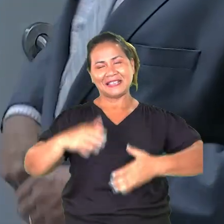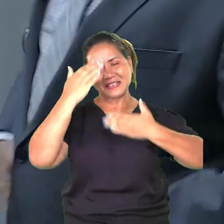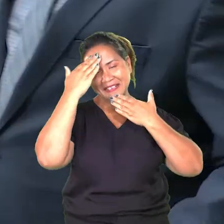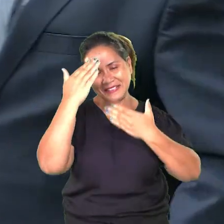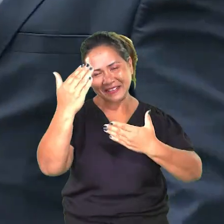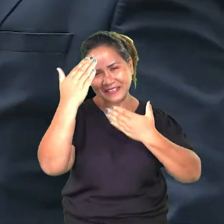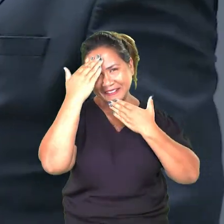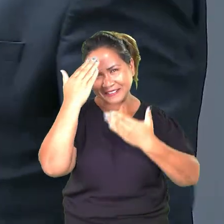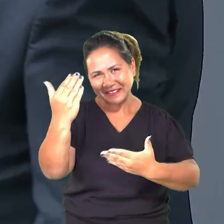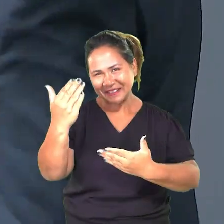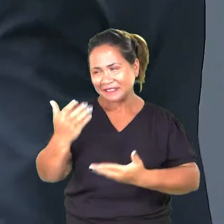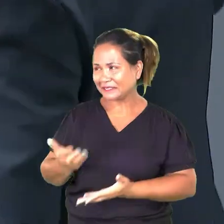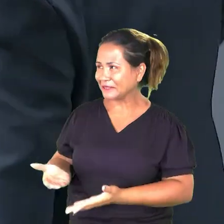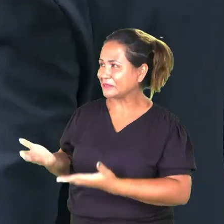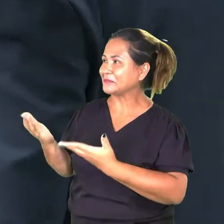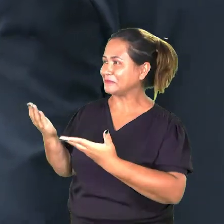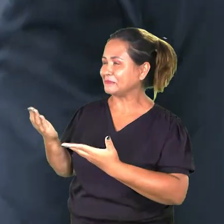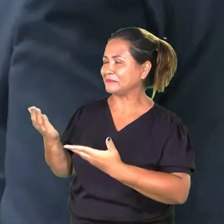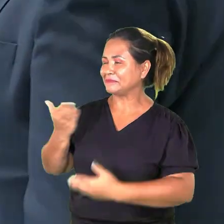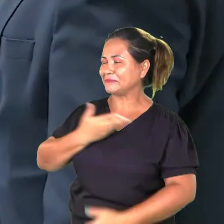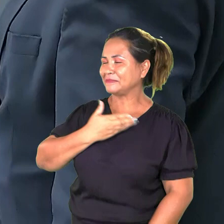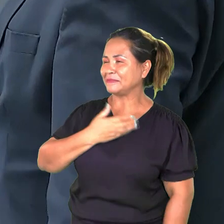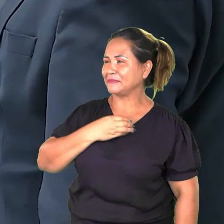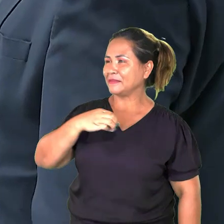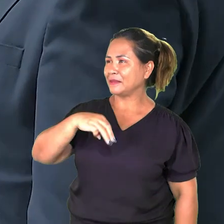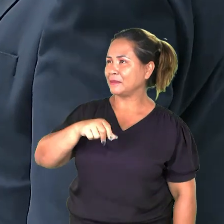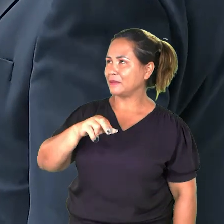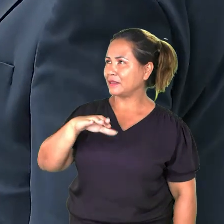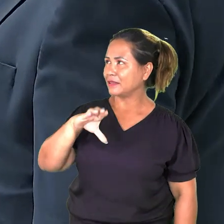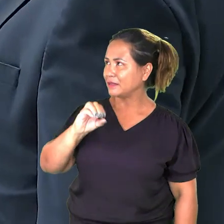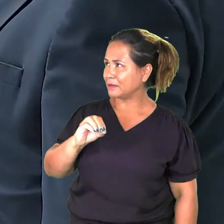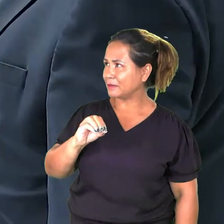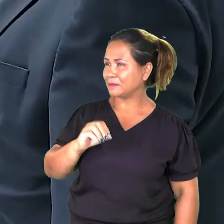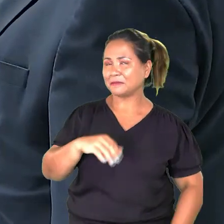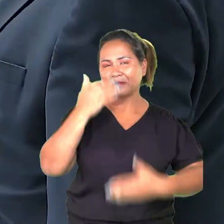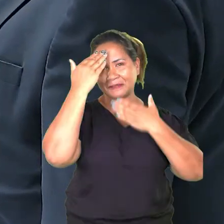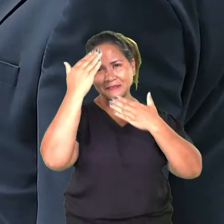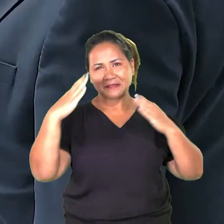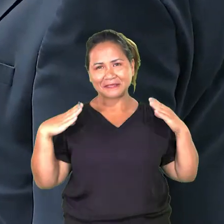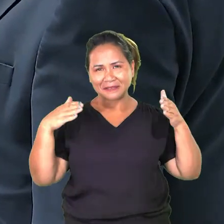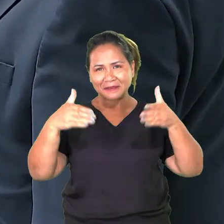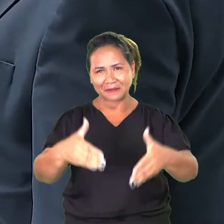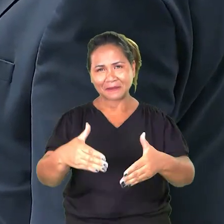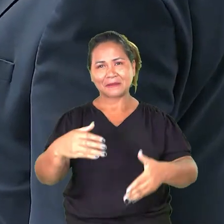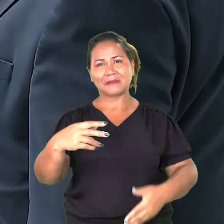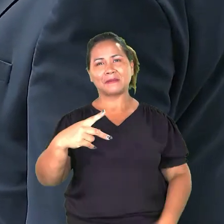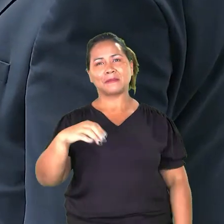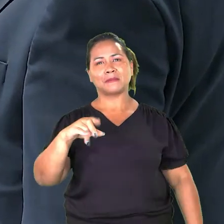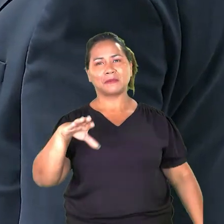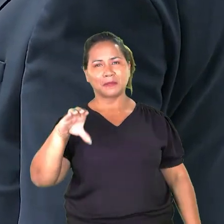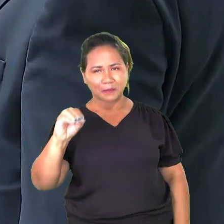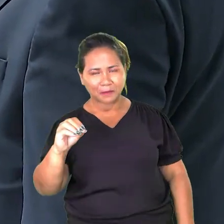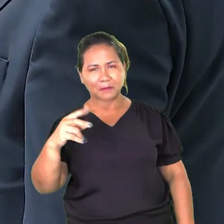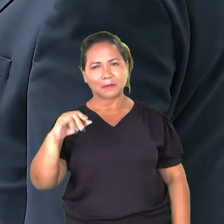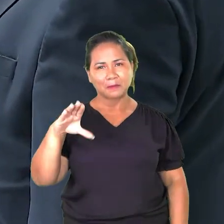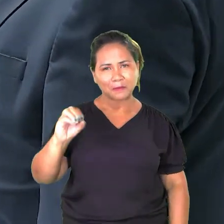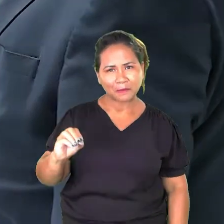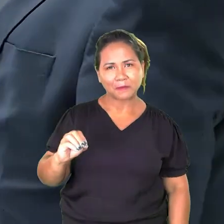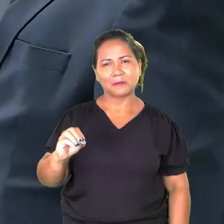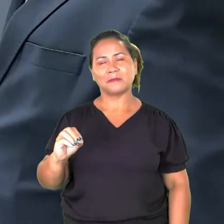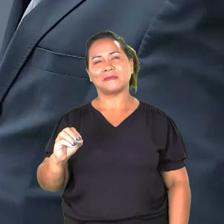Nosso sincero agradecimento. José de Amico Bauab, chefe do Centro de Memória Eleitoral. Marcelo Tapia, agradecendo a participação de Pedro Paulo